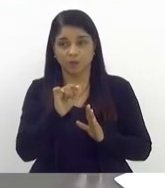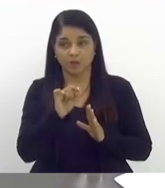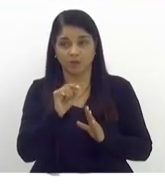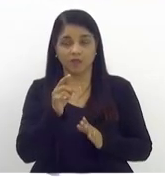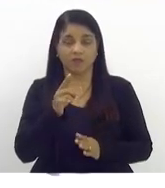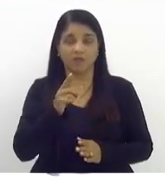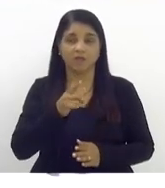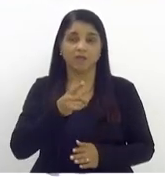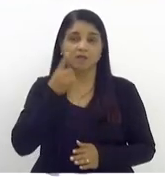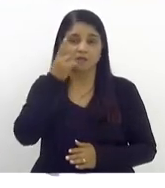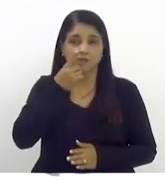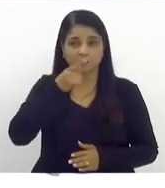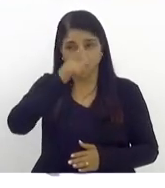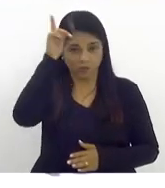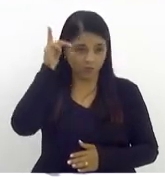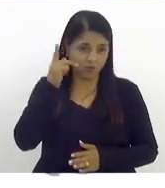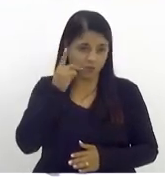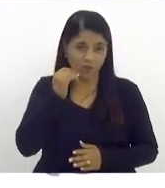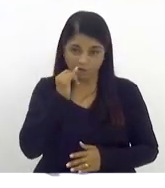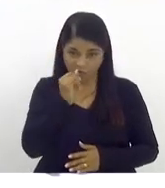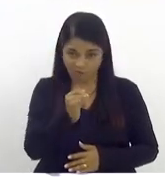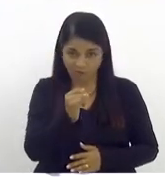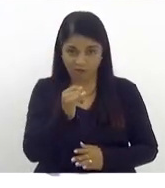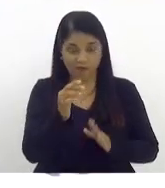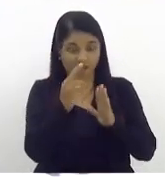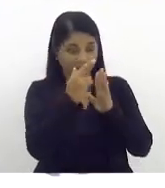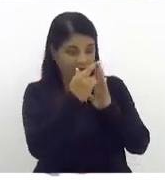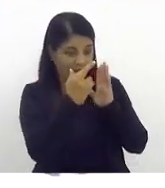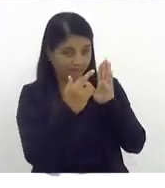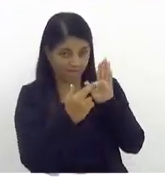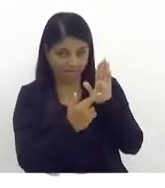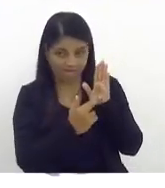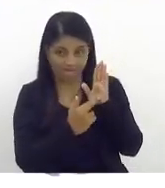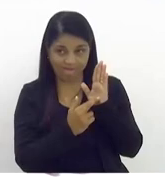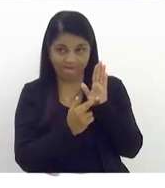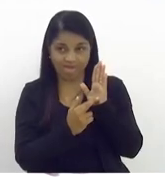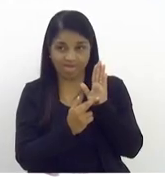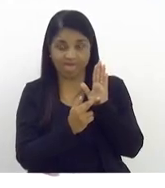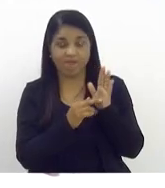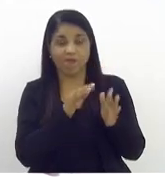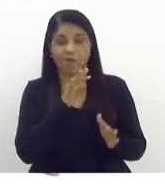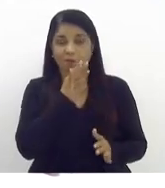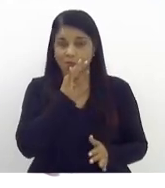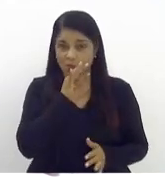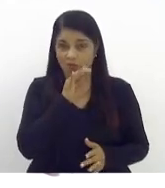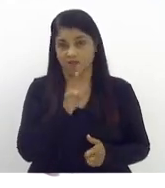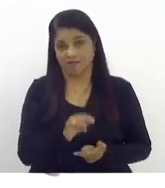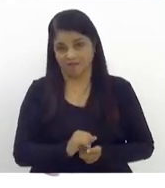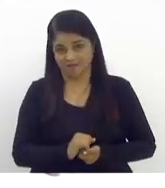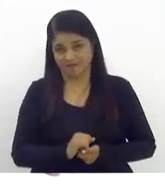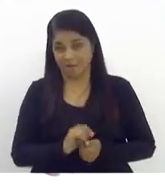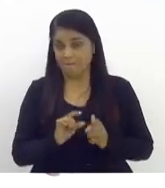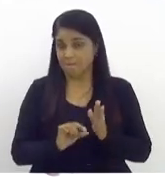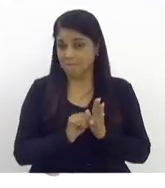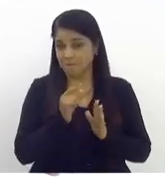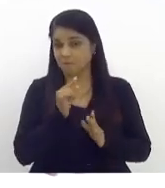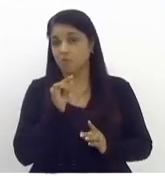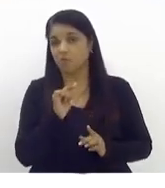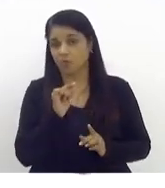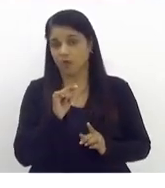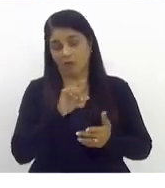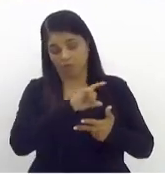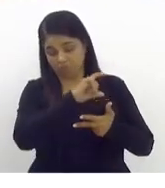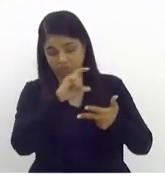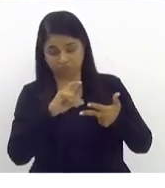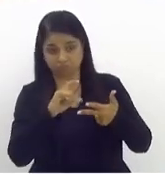Paulo é um dos que sempre diz, que dizer que regulamentará é ruim pelo seguinte, porque, primeiro, claro que o Executivo a